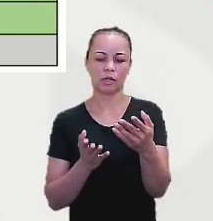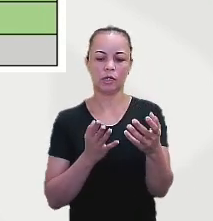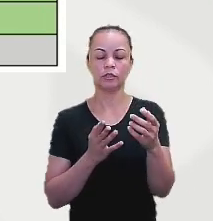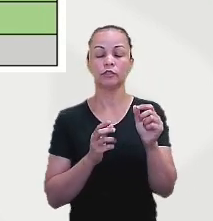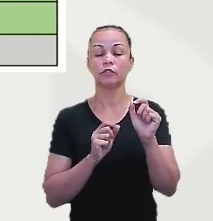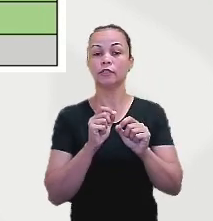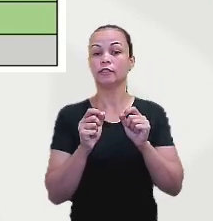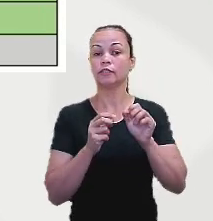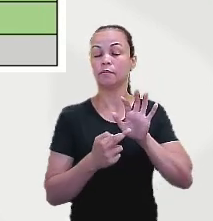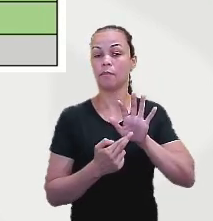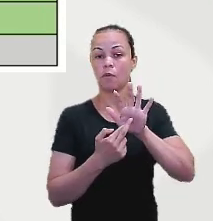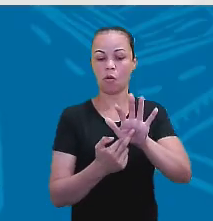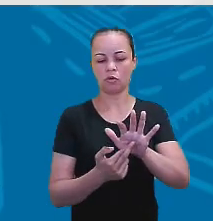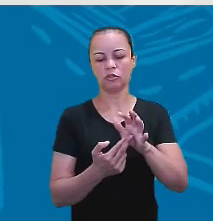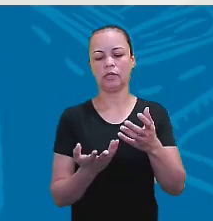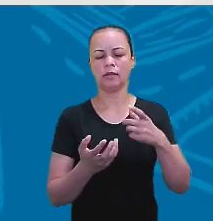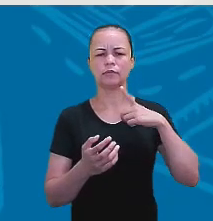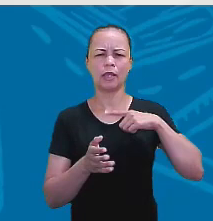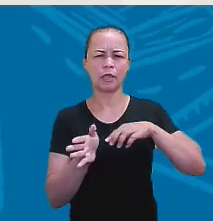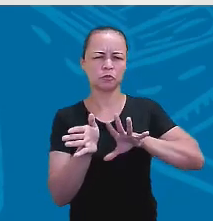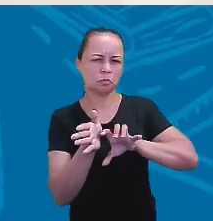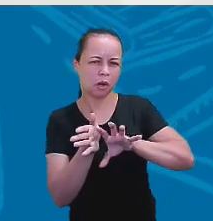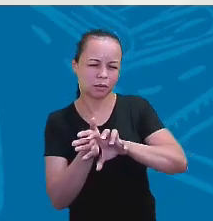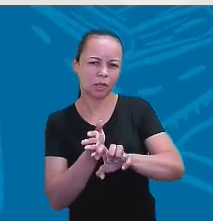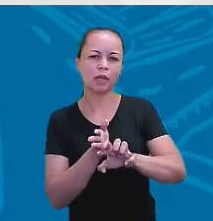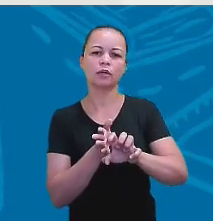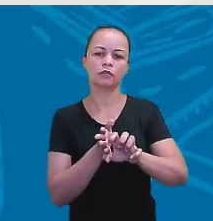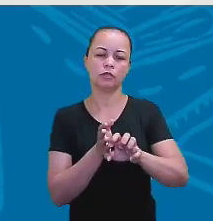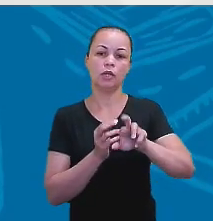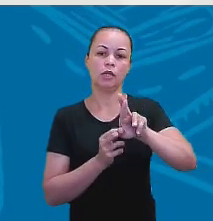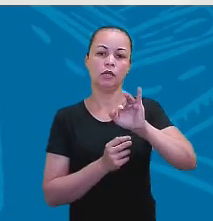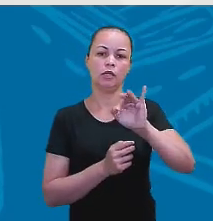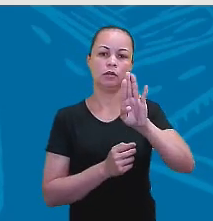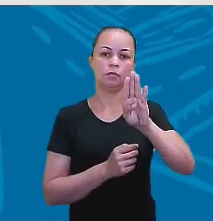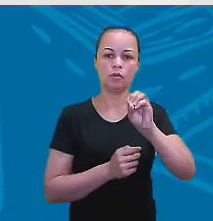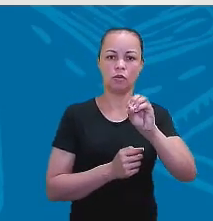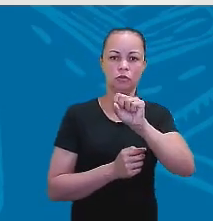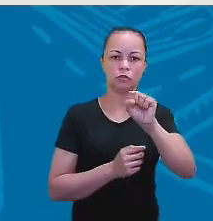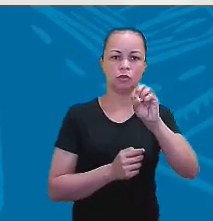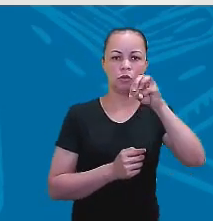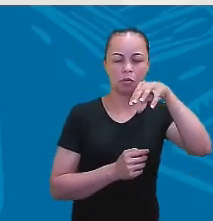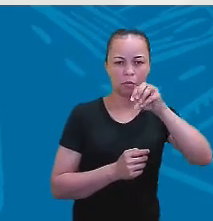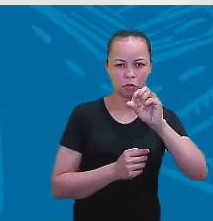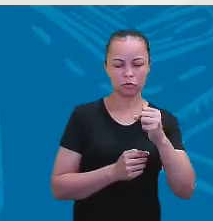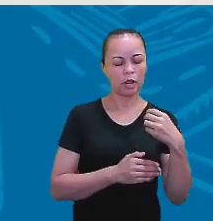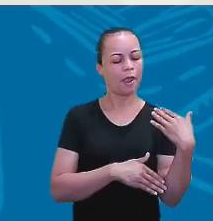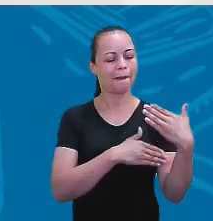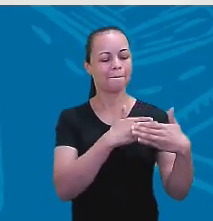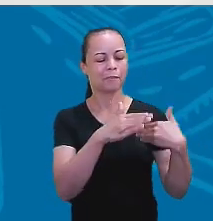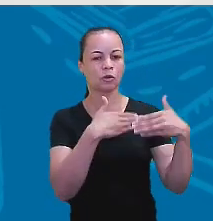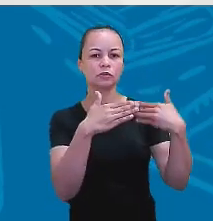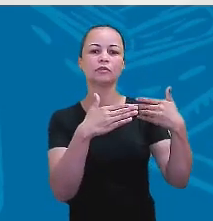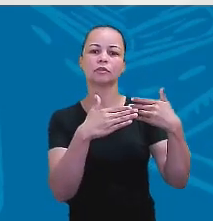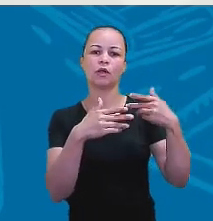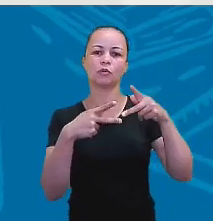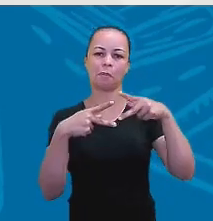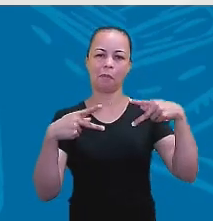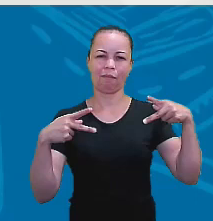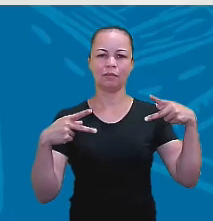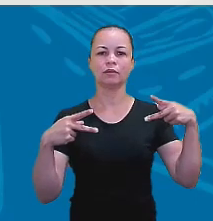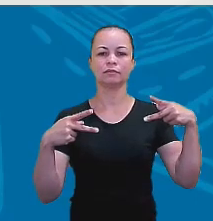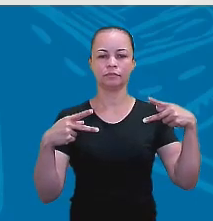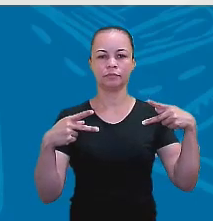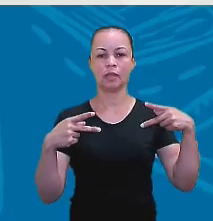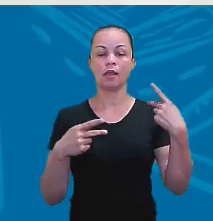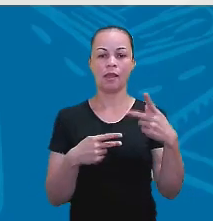representante as bactérias, as cianobactérias, tá? Os ribossomos têm que função, gente? produção de proteína, tá? E ela é uma organela,